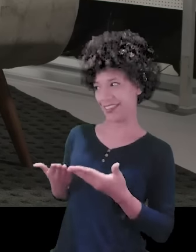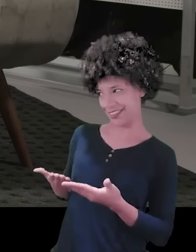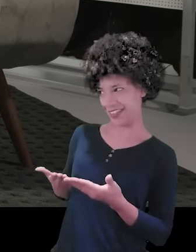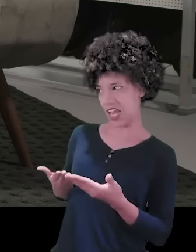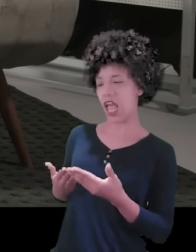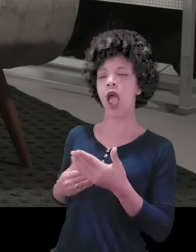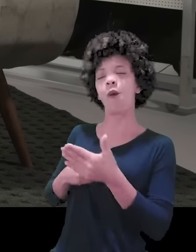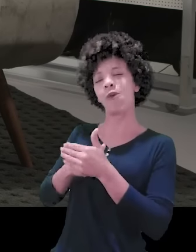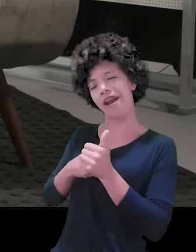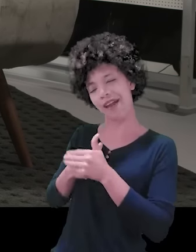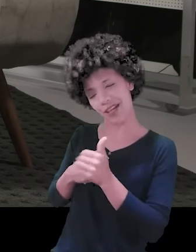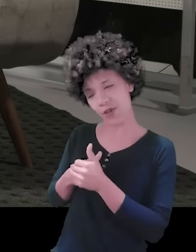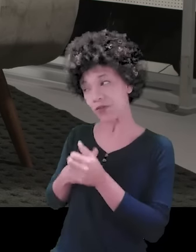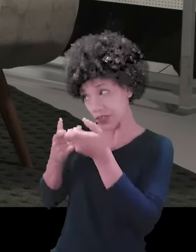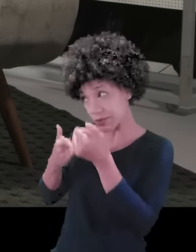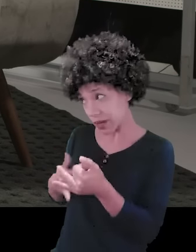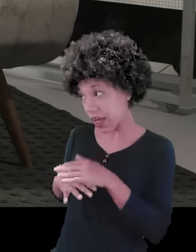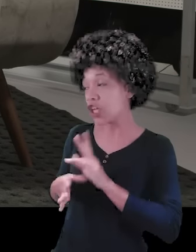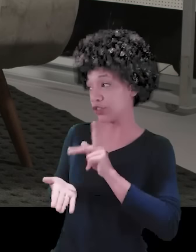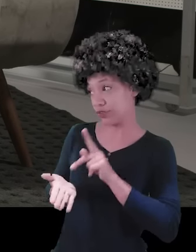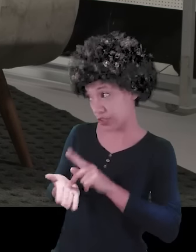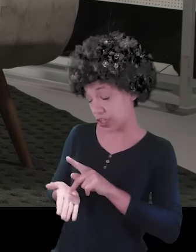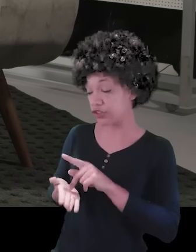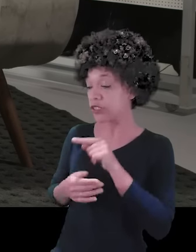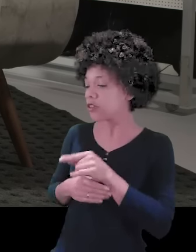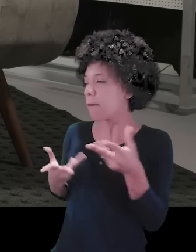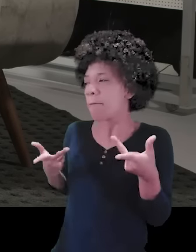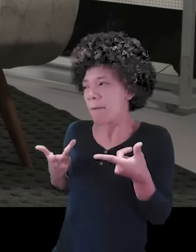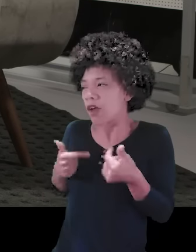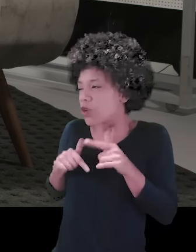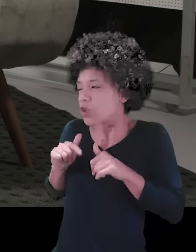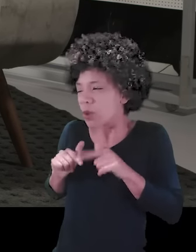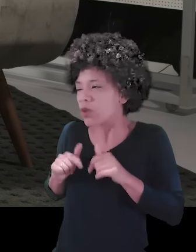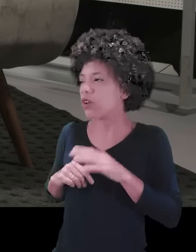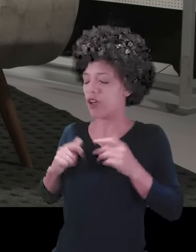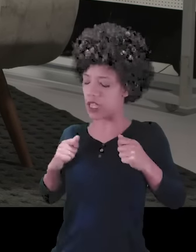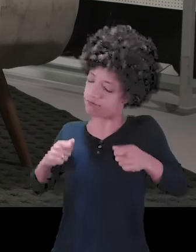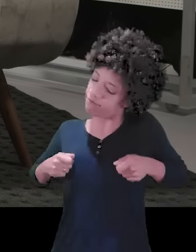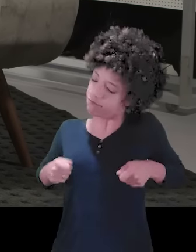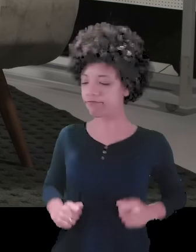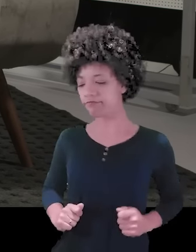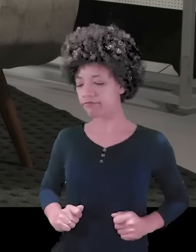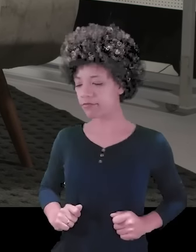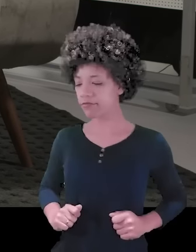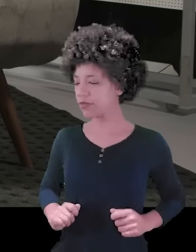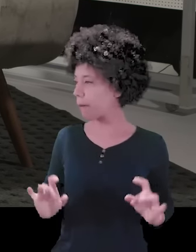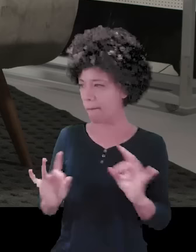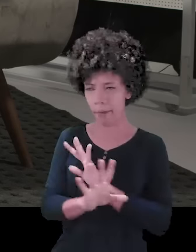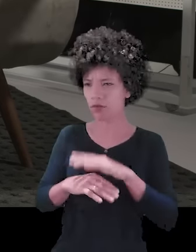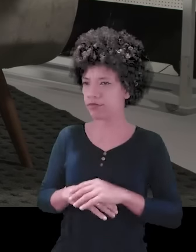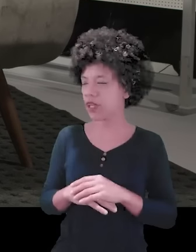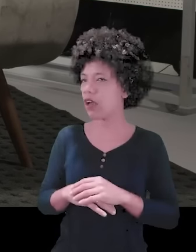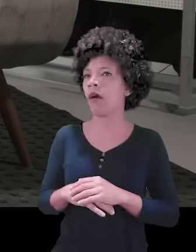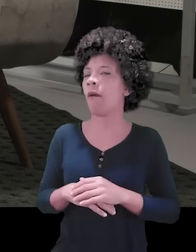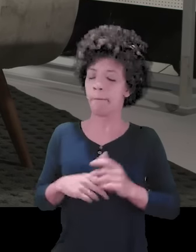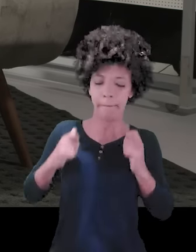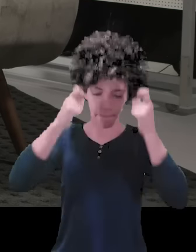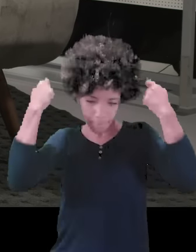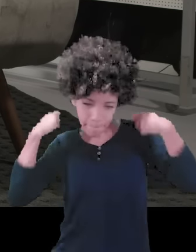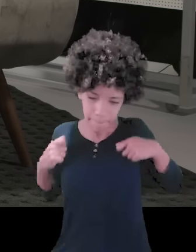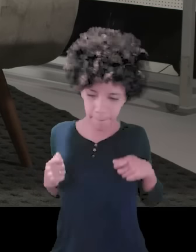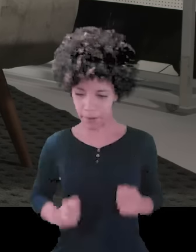José que é um carinho eu vou te falar de verdade isso daqui é maravilhoso você vai você põe a camiseta Fala aí você pega um